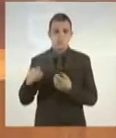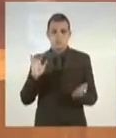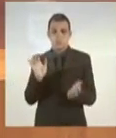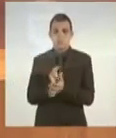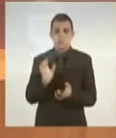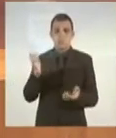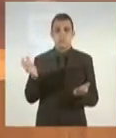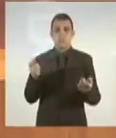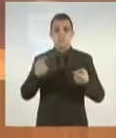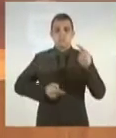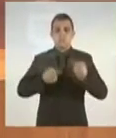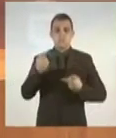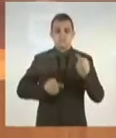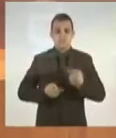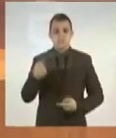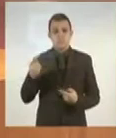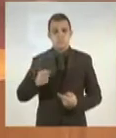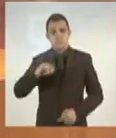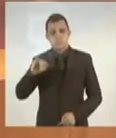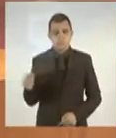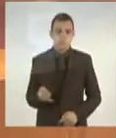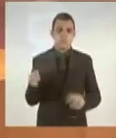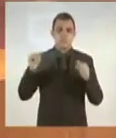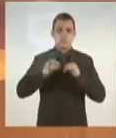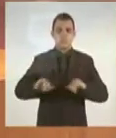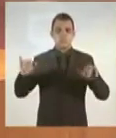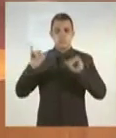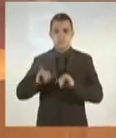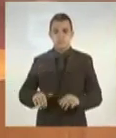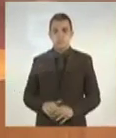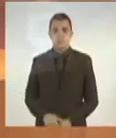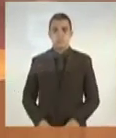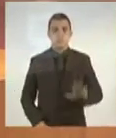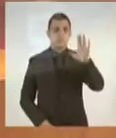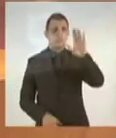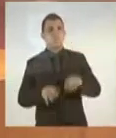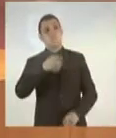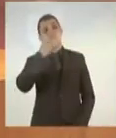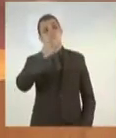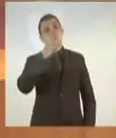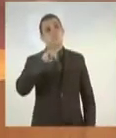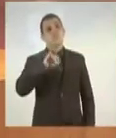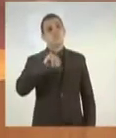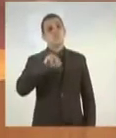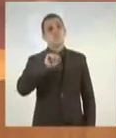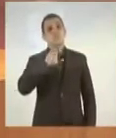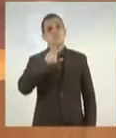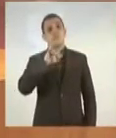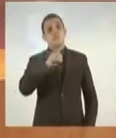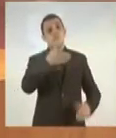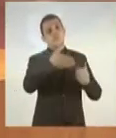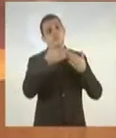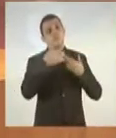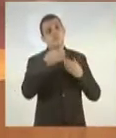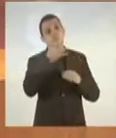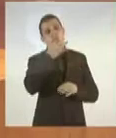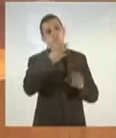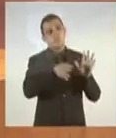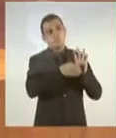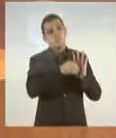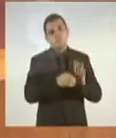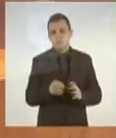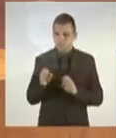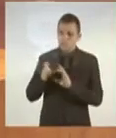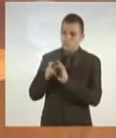para fazer as campanhas. Deputado Inácio, eu queria uma parte. Concedo. É